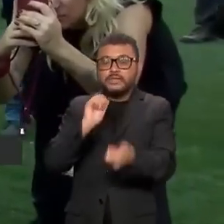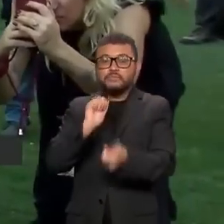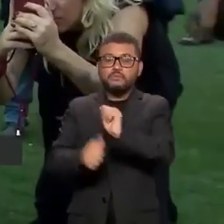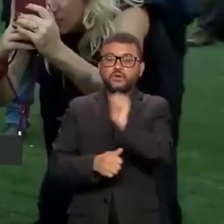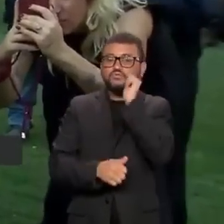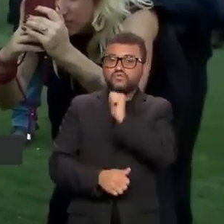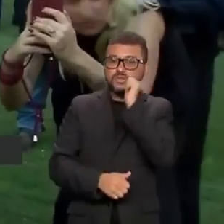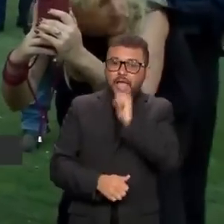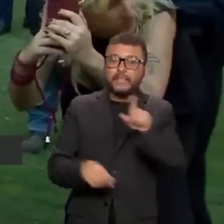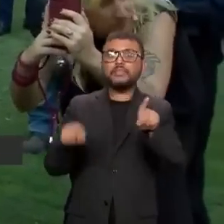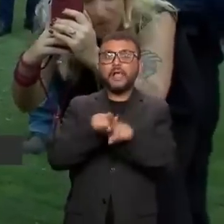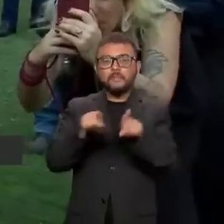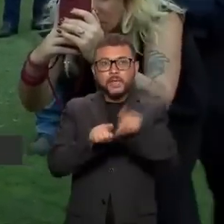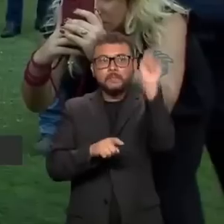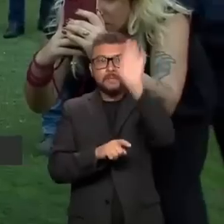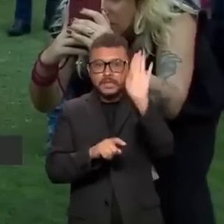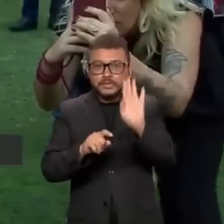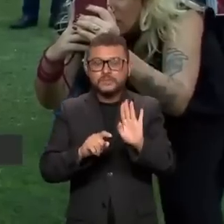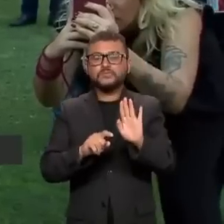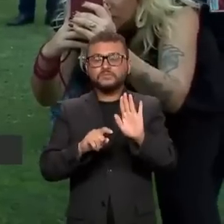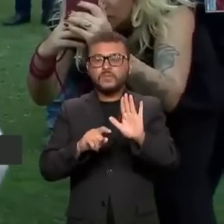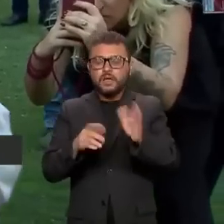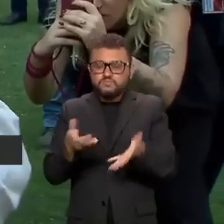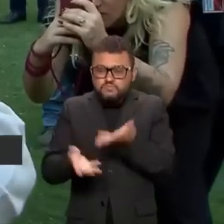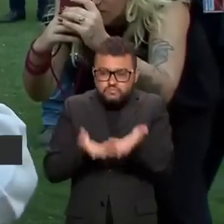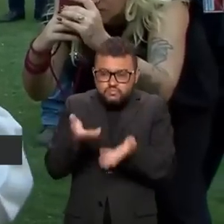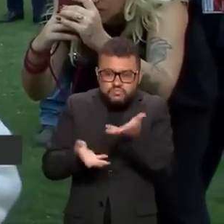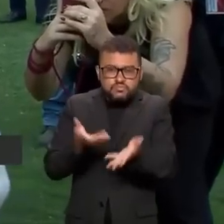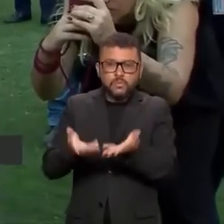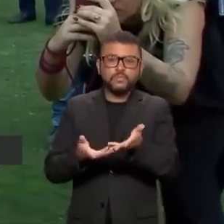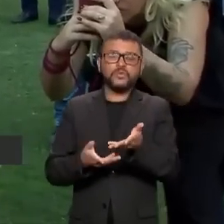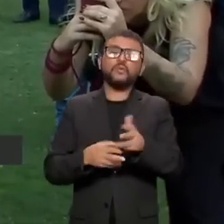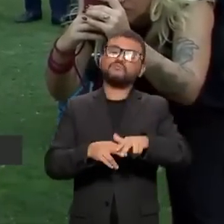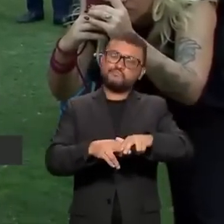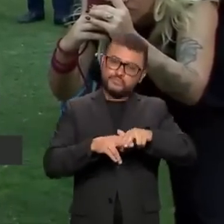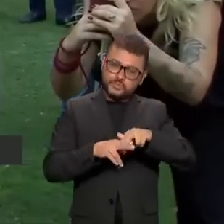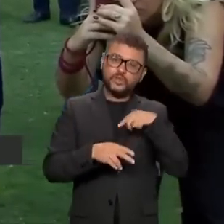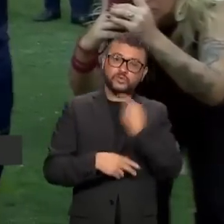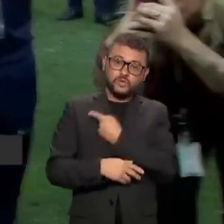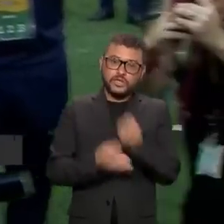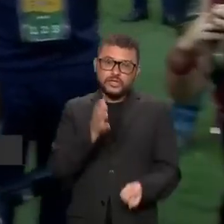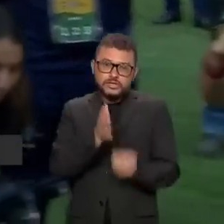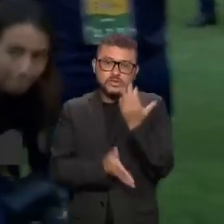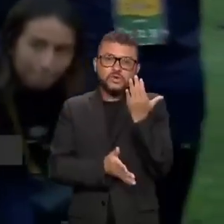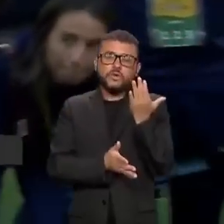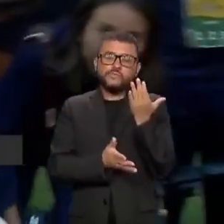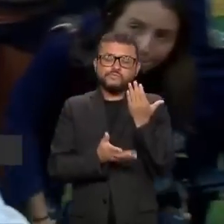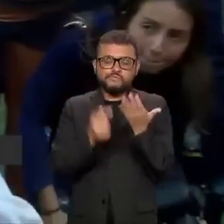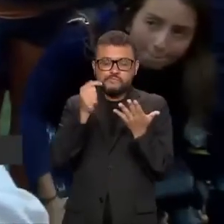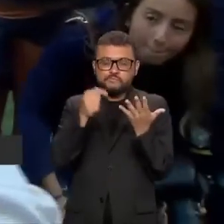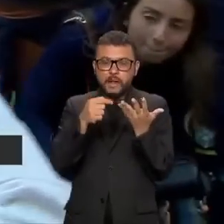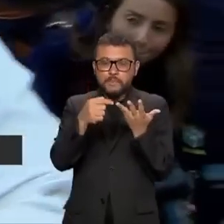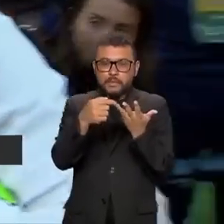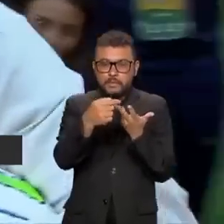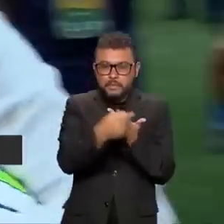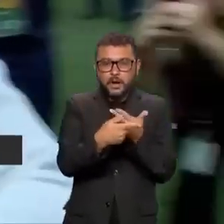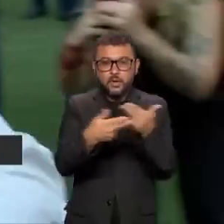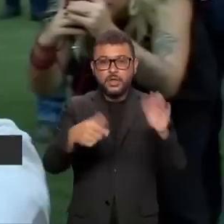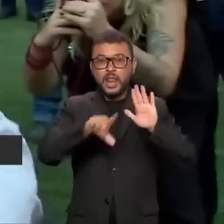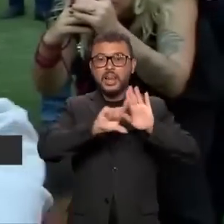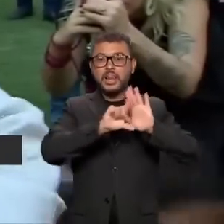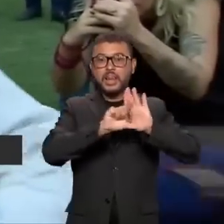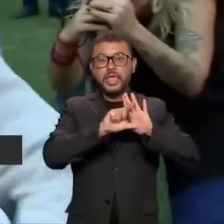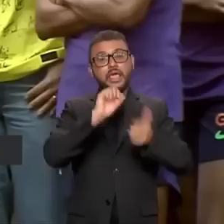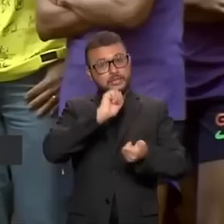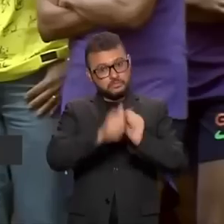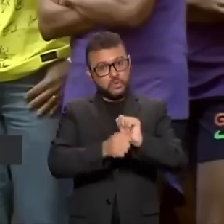feminino no Brasil. E por isso, nós estamos aí, inventamos muita coisa na Lei Geral de Esportes.